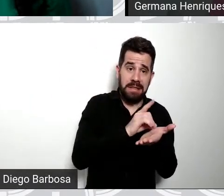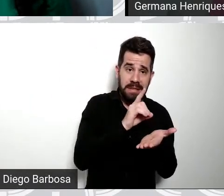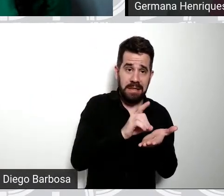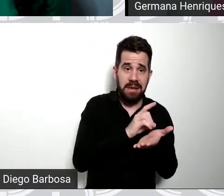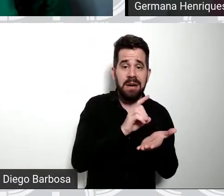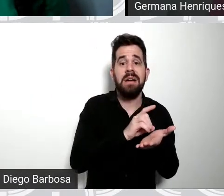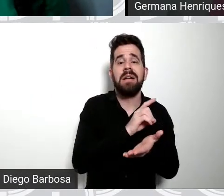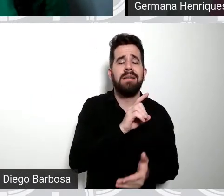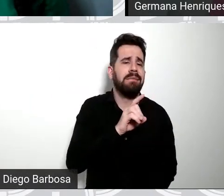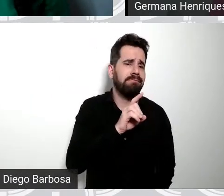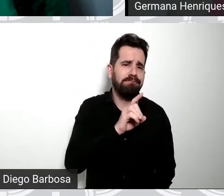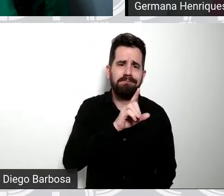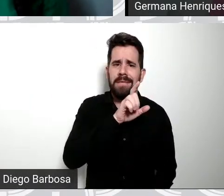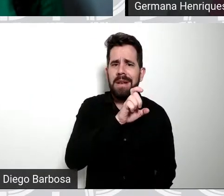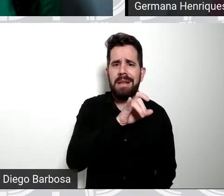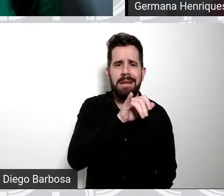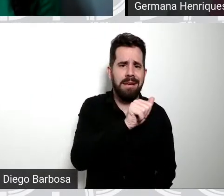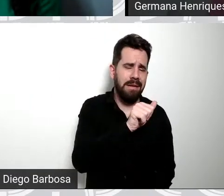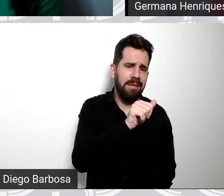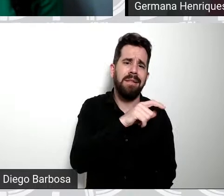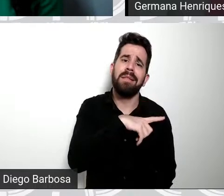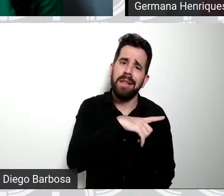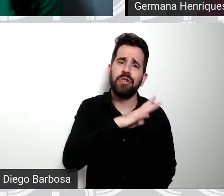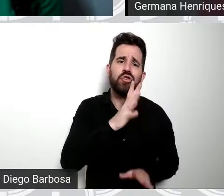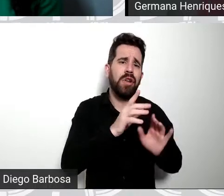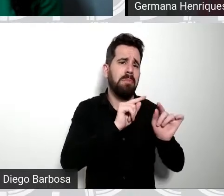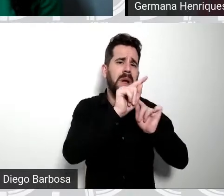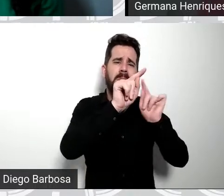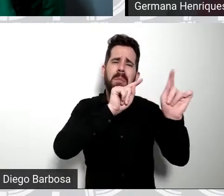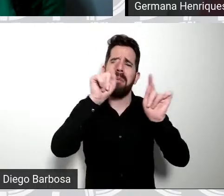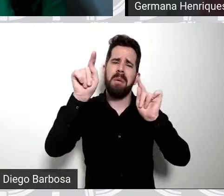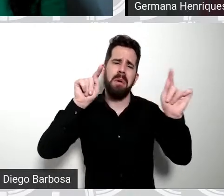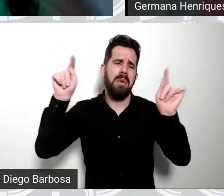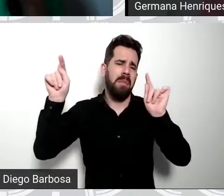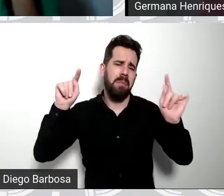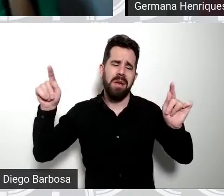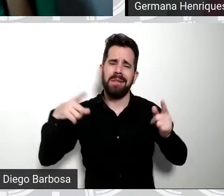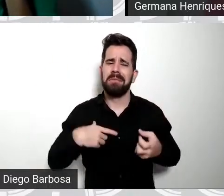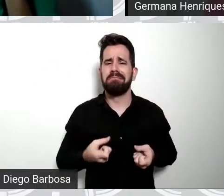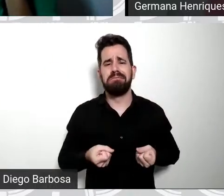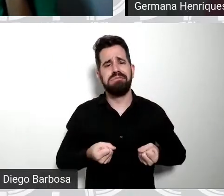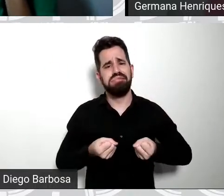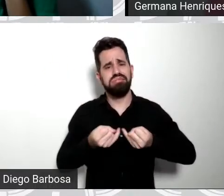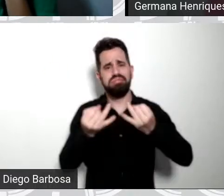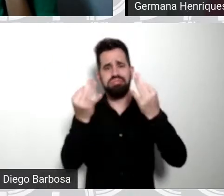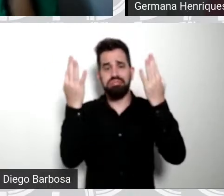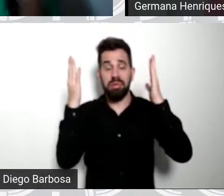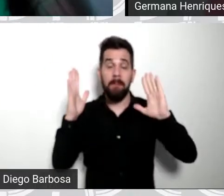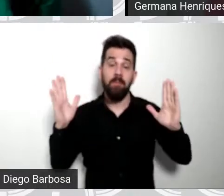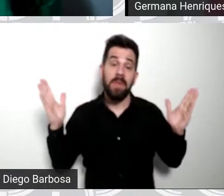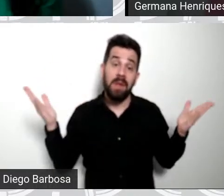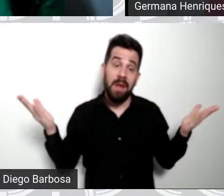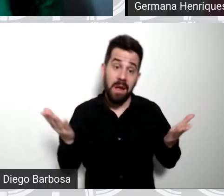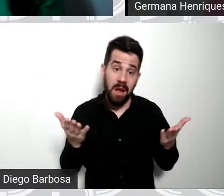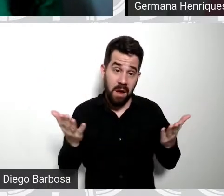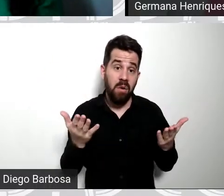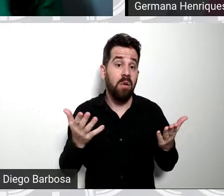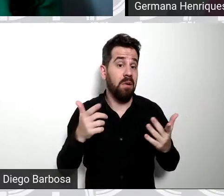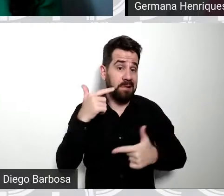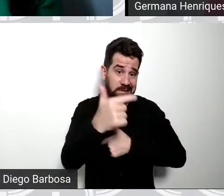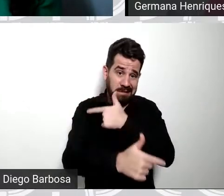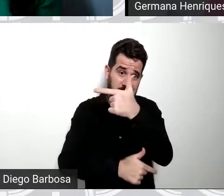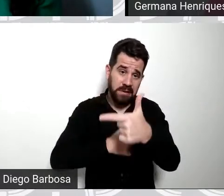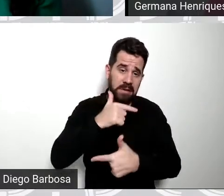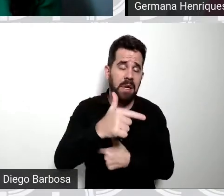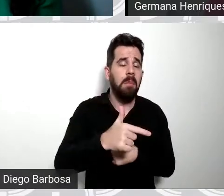tem uma infinidade de fontes que já estão construídas, né? Então, agora resta esse trabalho braçal de